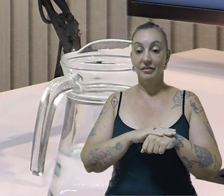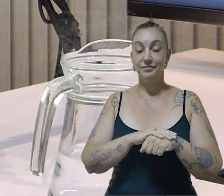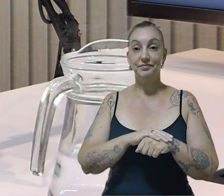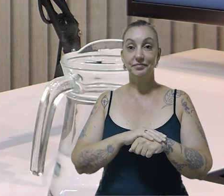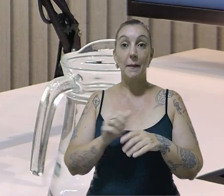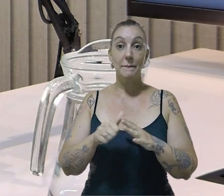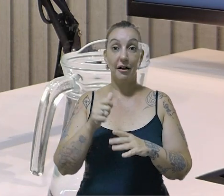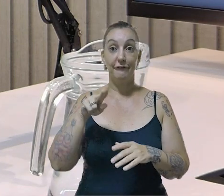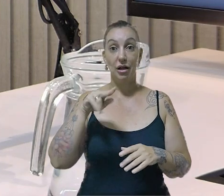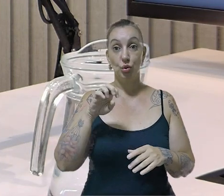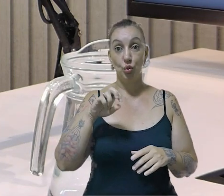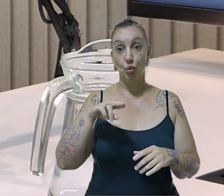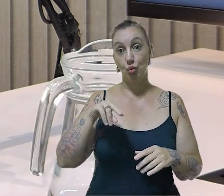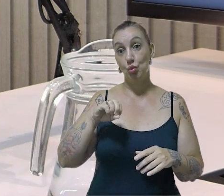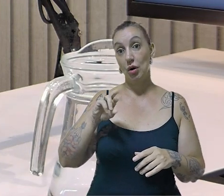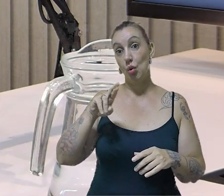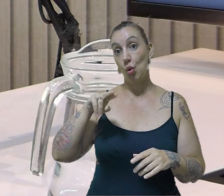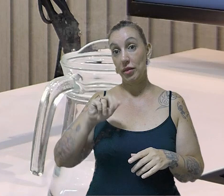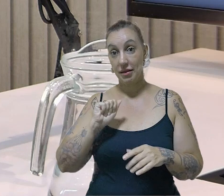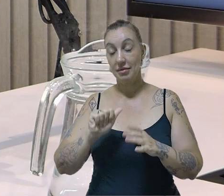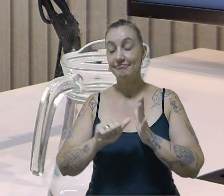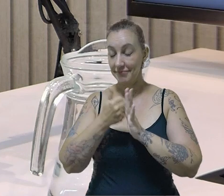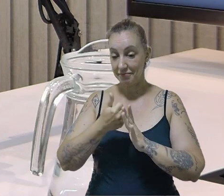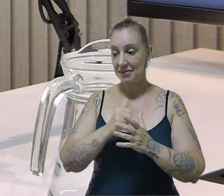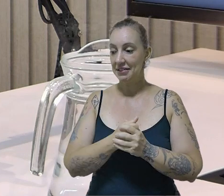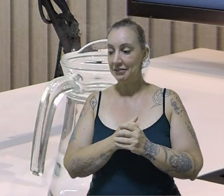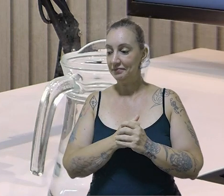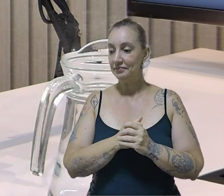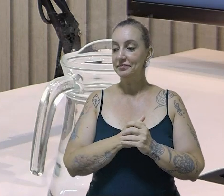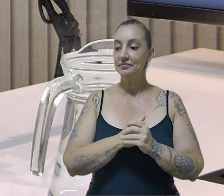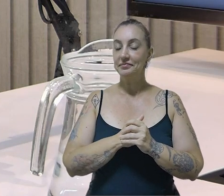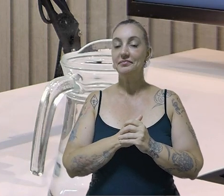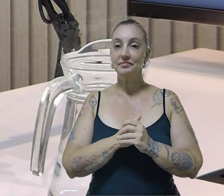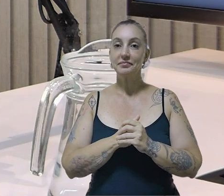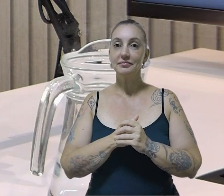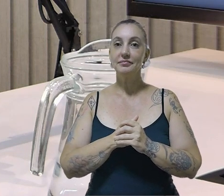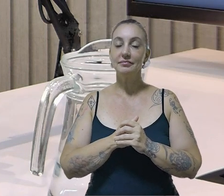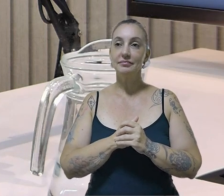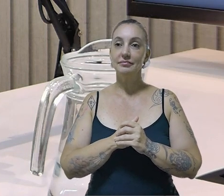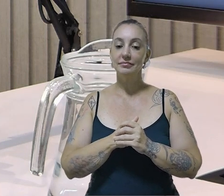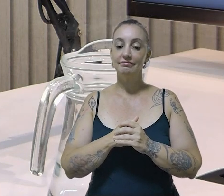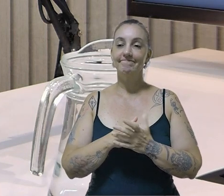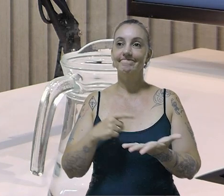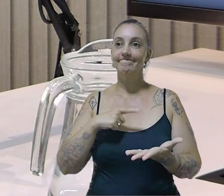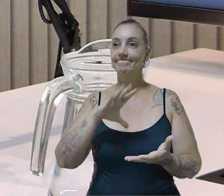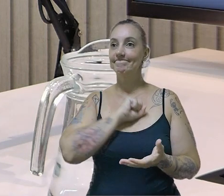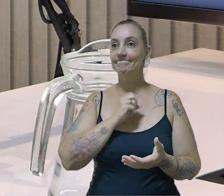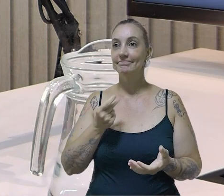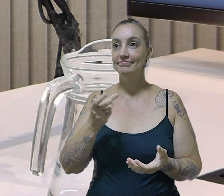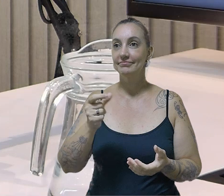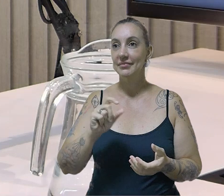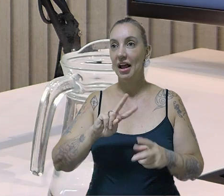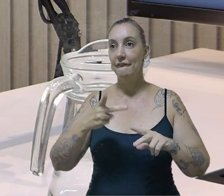que foi a primeira que aí foi escola mesmo eh eu tenho amor eterno por